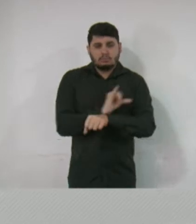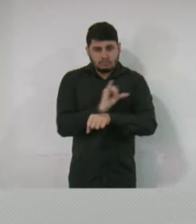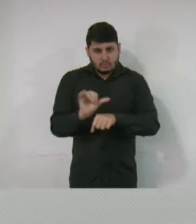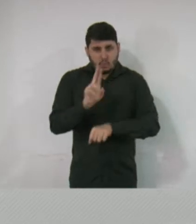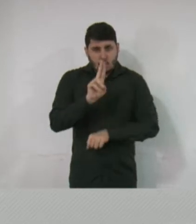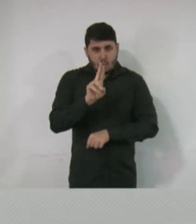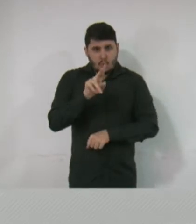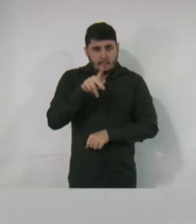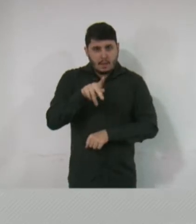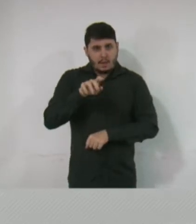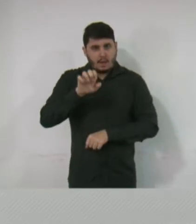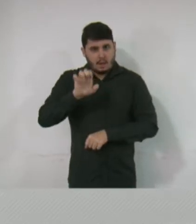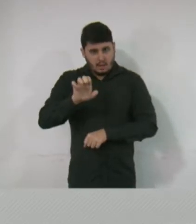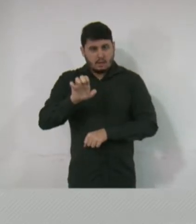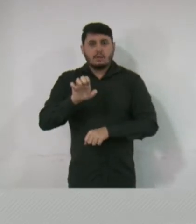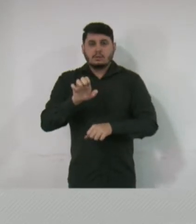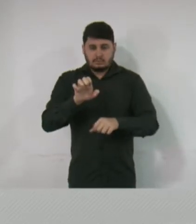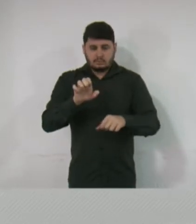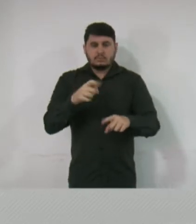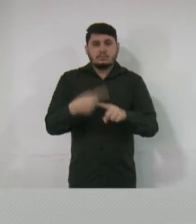a Embaixada do Reino Unido.